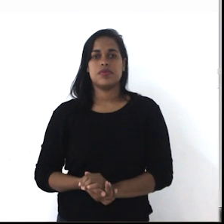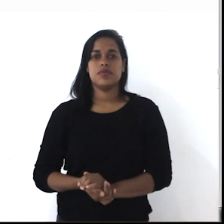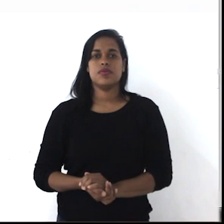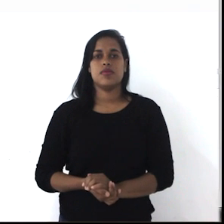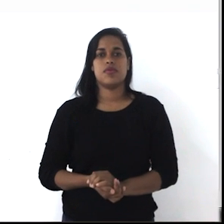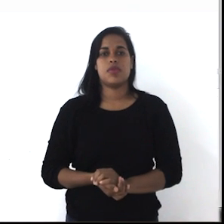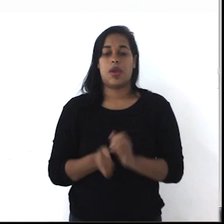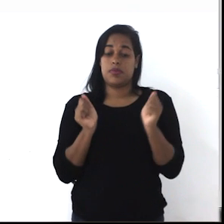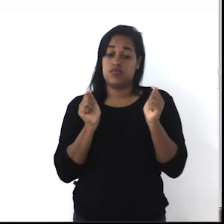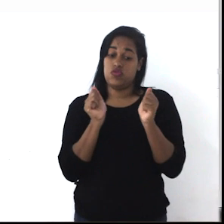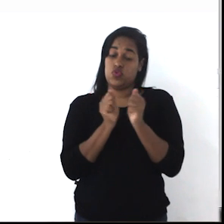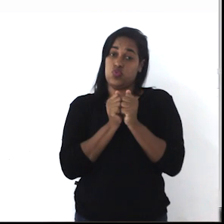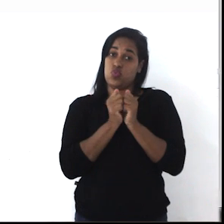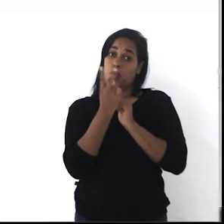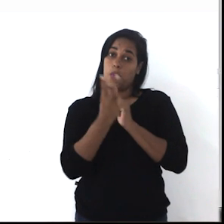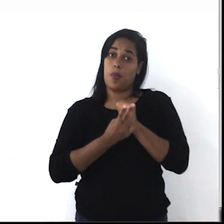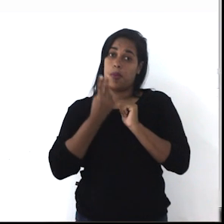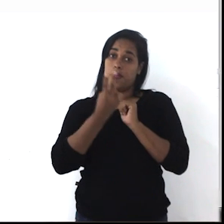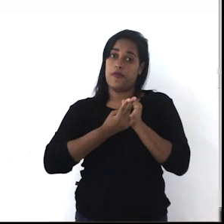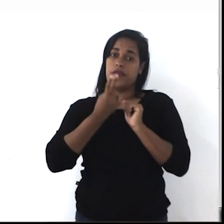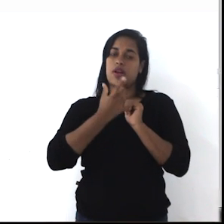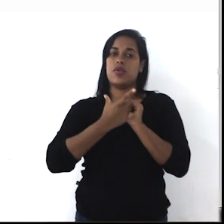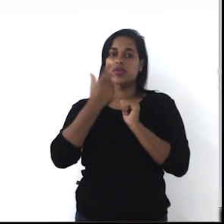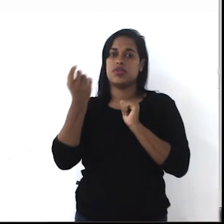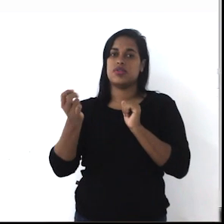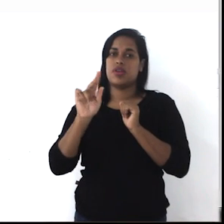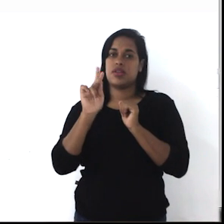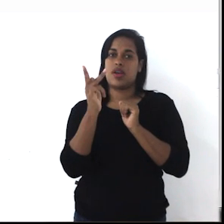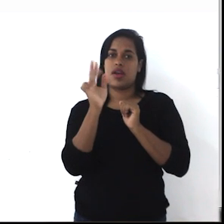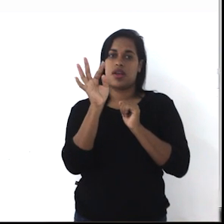Para junto colocar o valor na saída HTML.